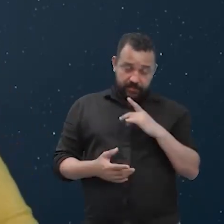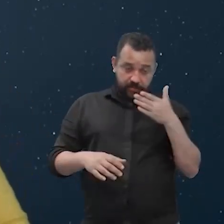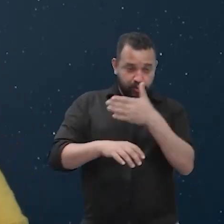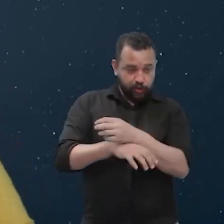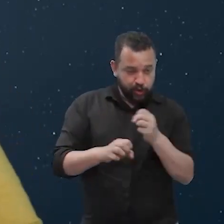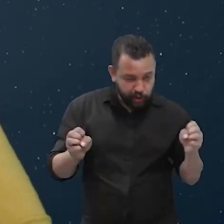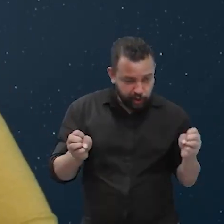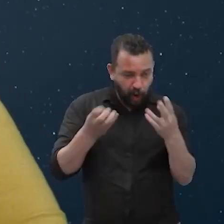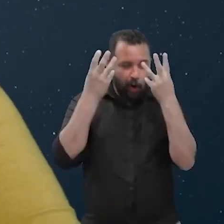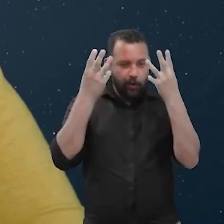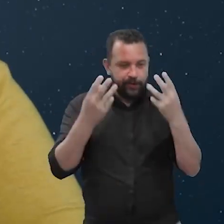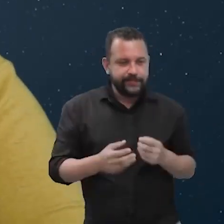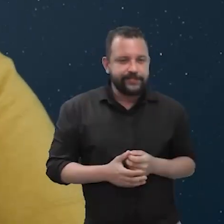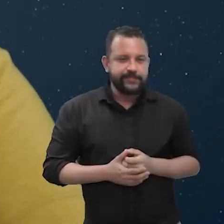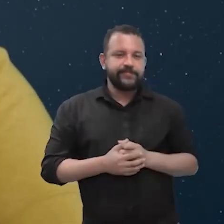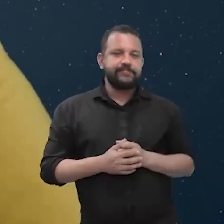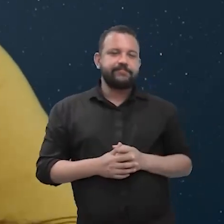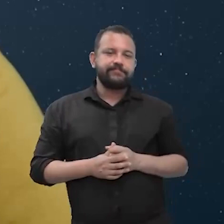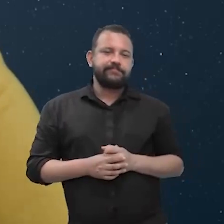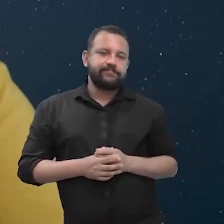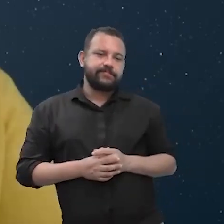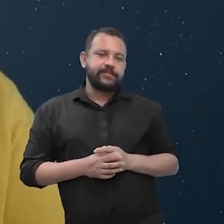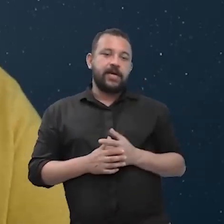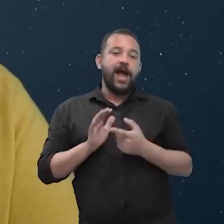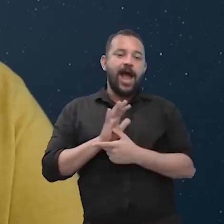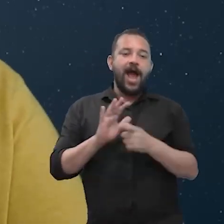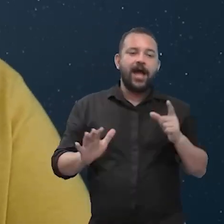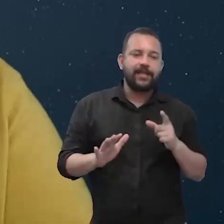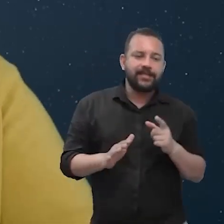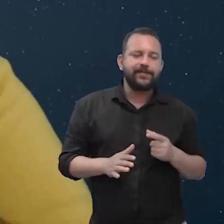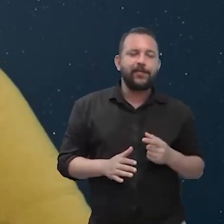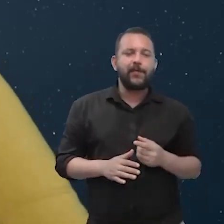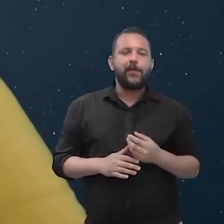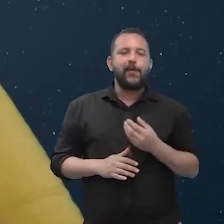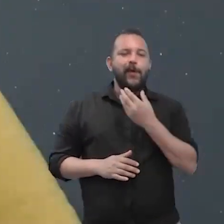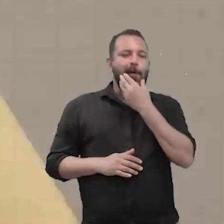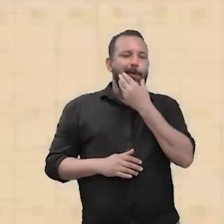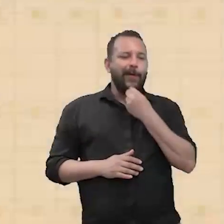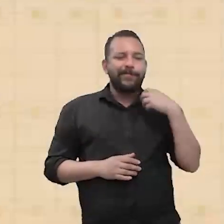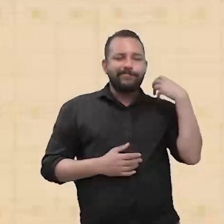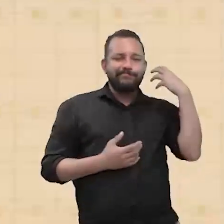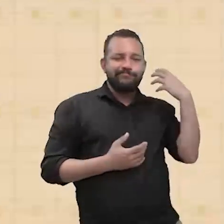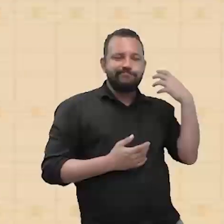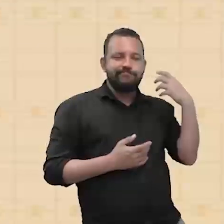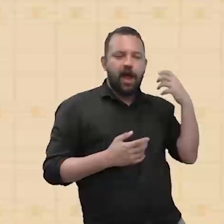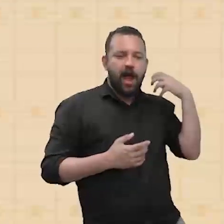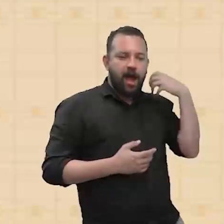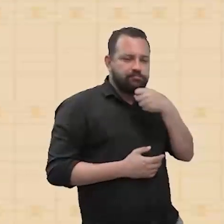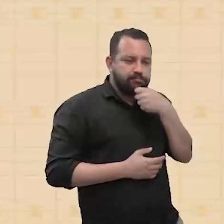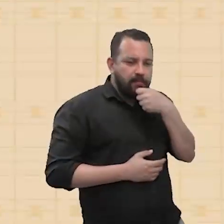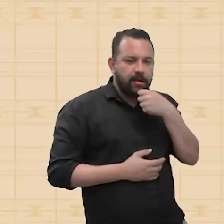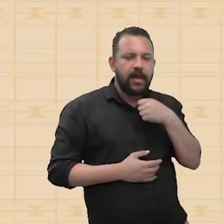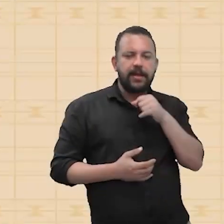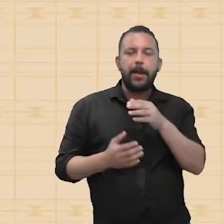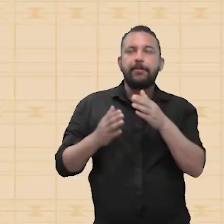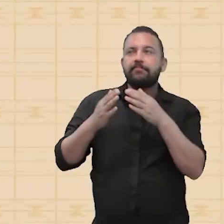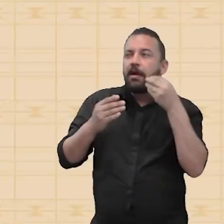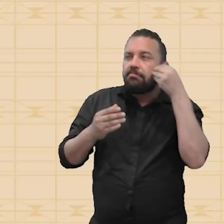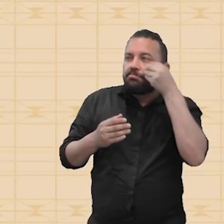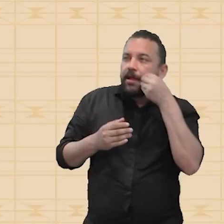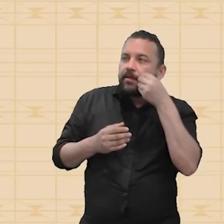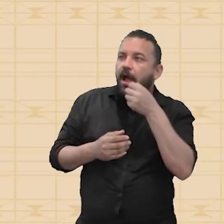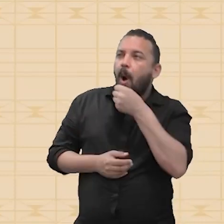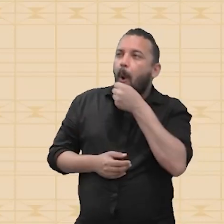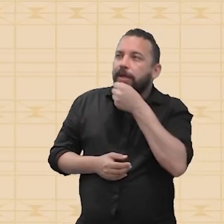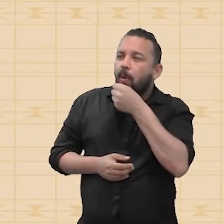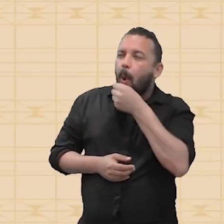show, E antes do show, os músicos, o cantor, normalmente eles testam para saber se